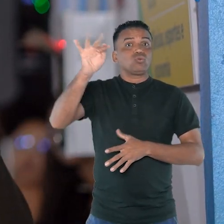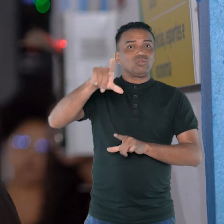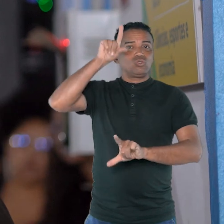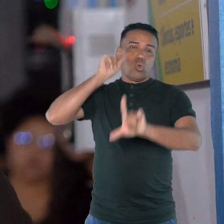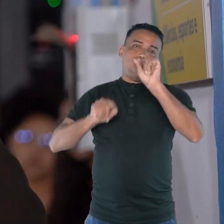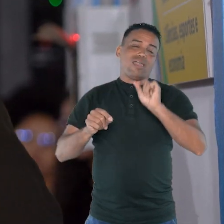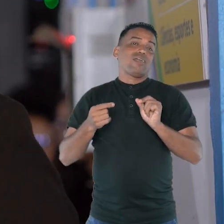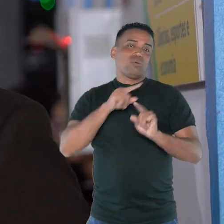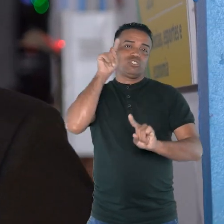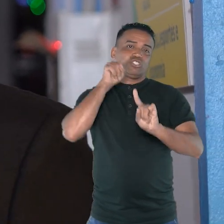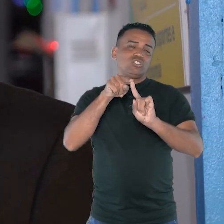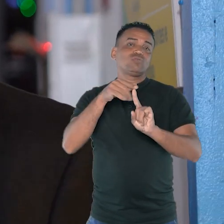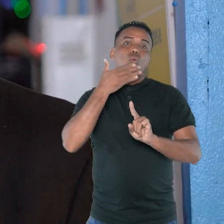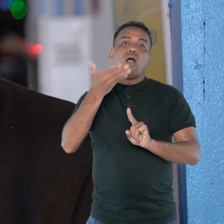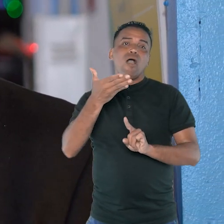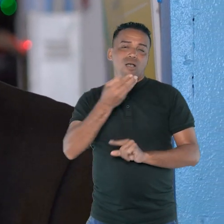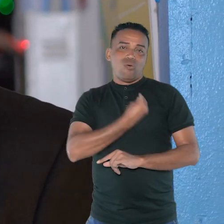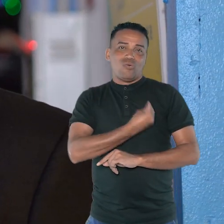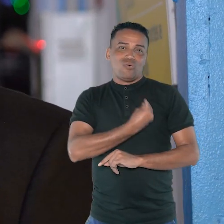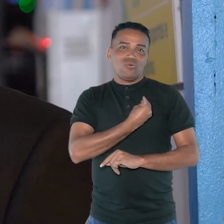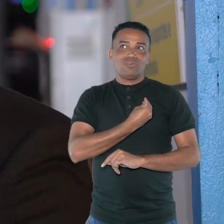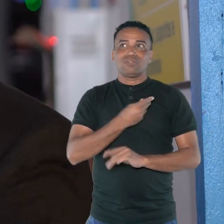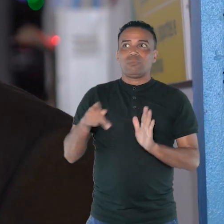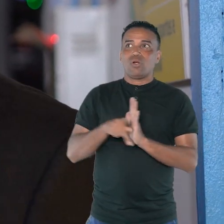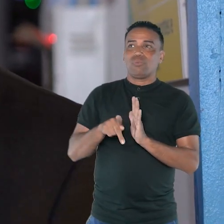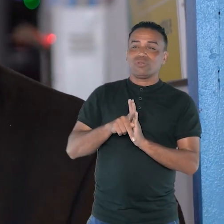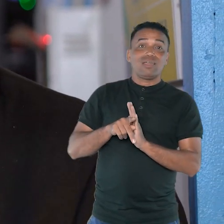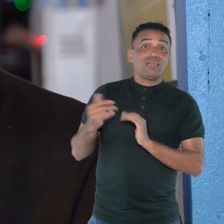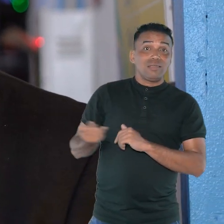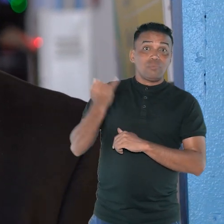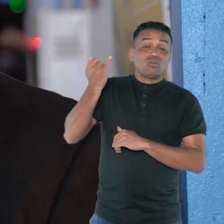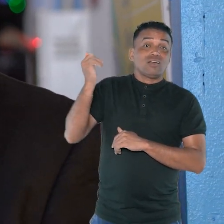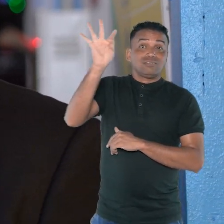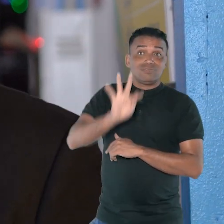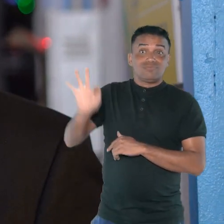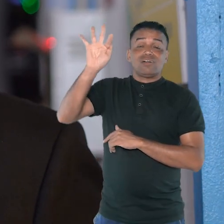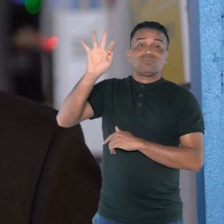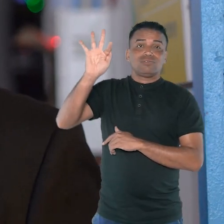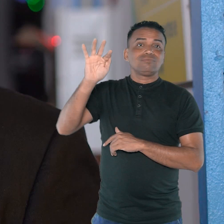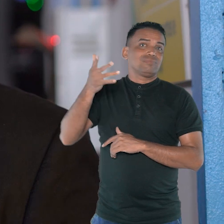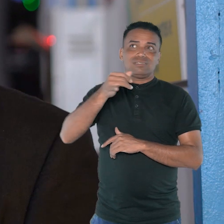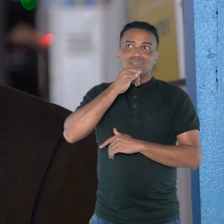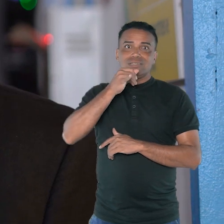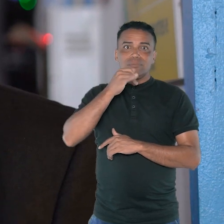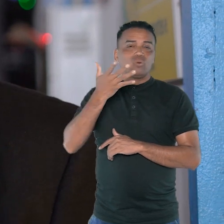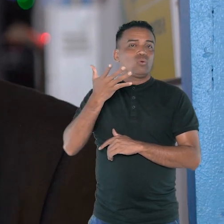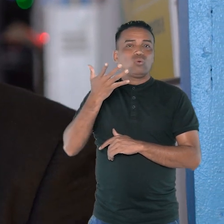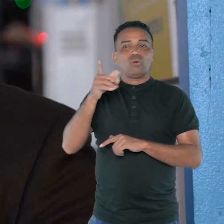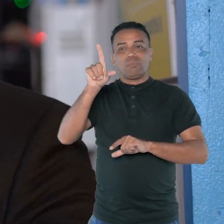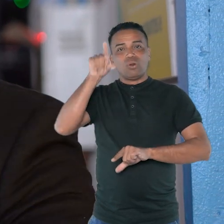tem trabalhado muito isso, resgatando a importância do ensino superior. A gente tem visto no Brasil um movimento de retorno de processos